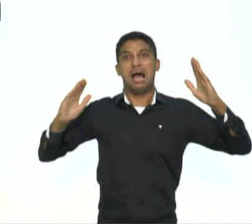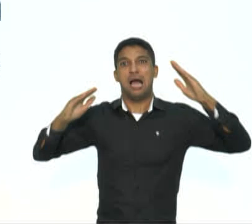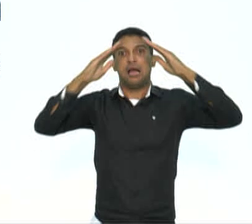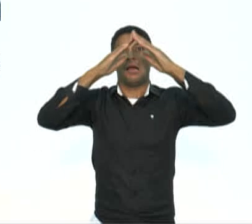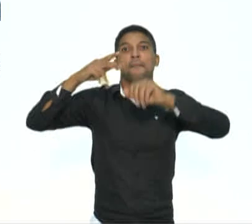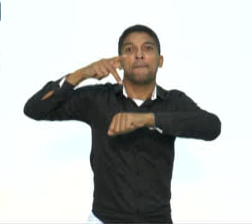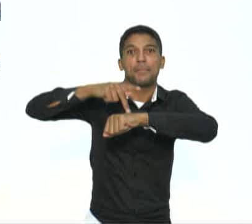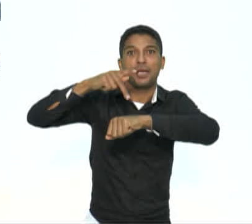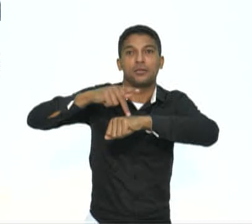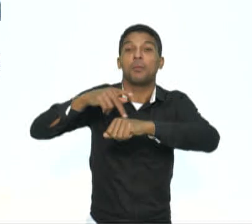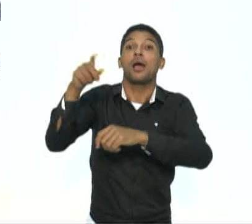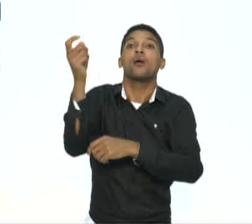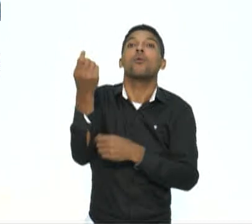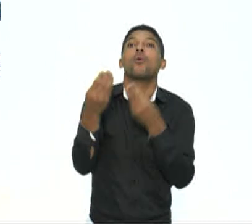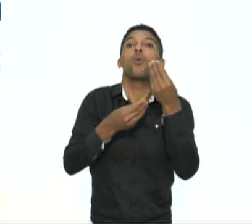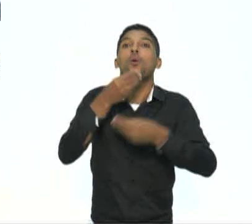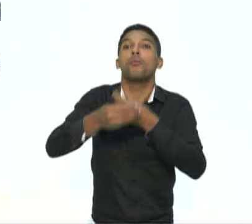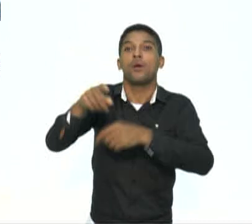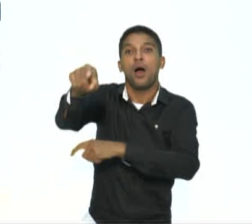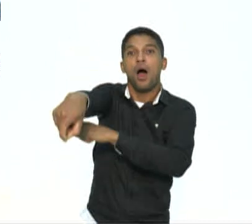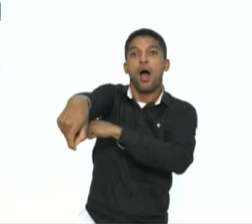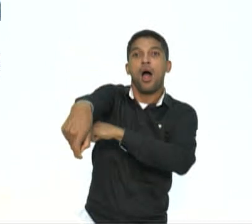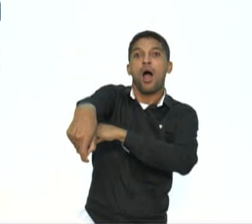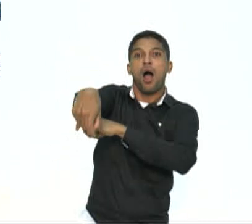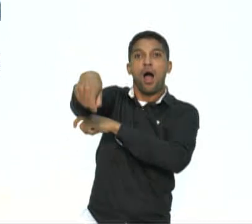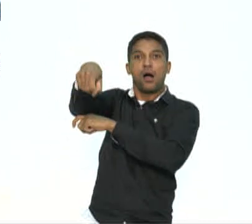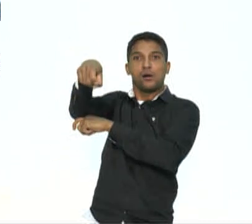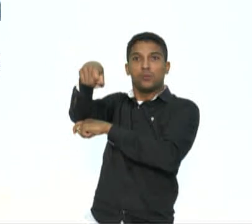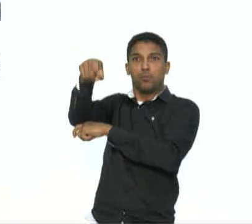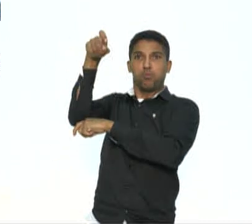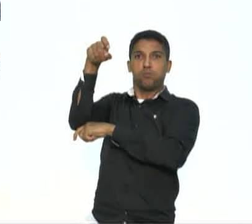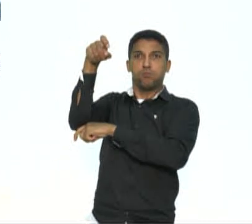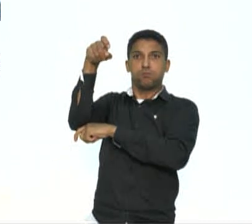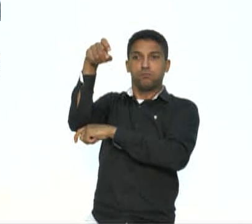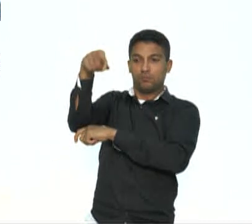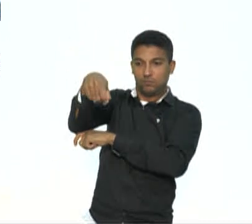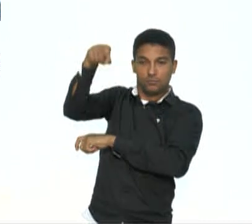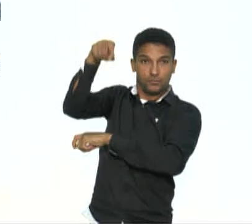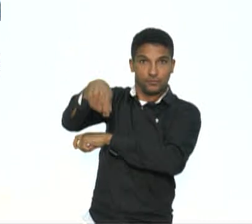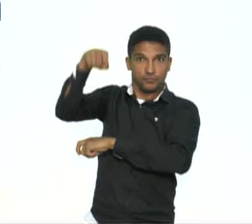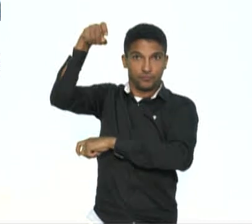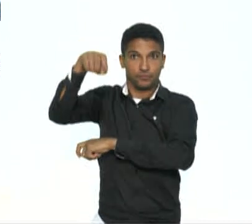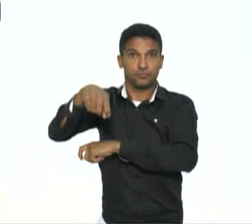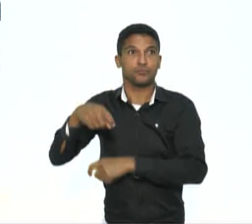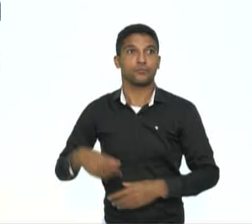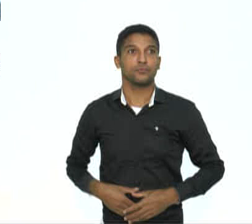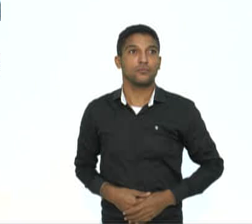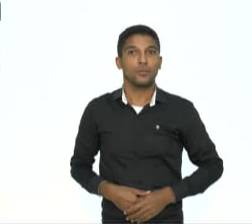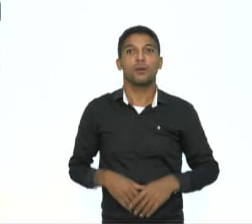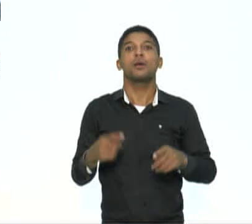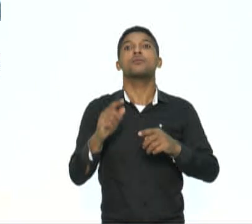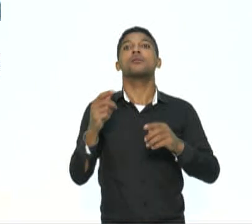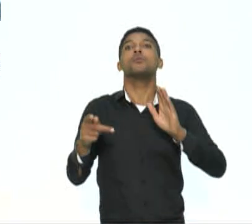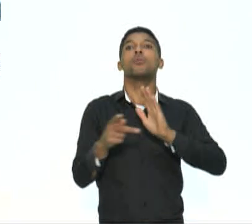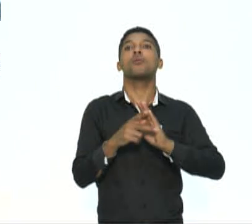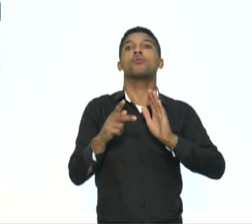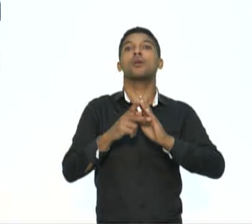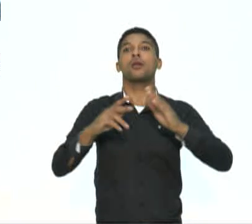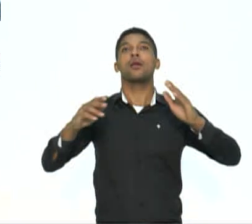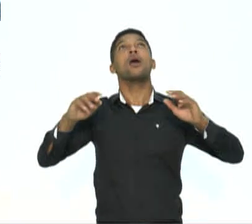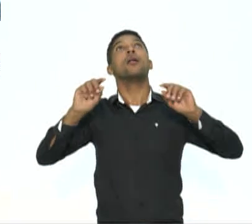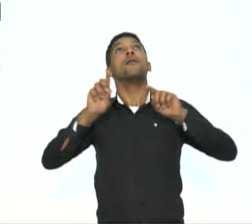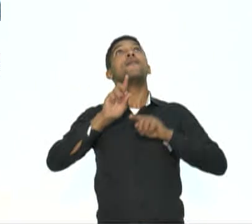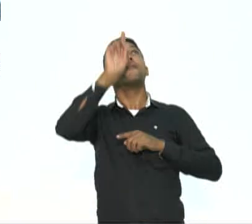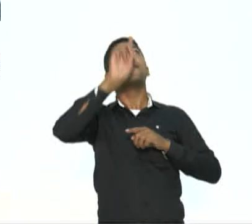para o céu na arte gótica, tá? Ou seja, para Deus. O objetivo era mostrar e apontar para o divino, né?